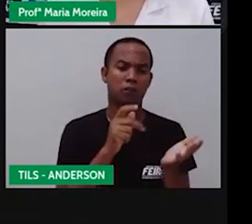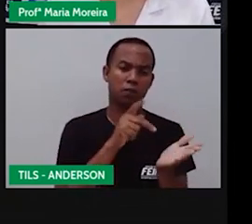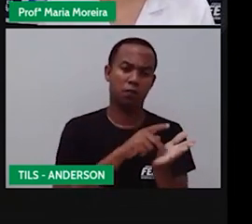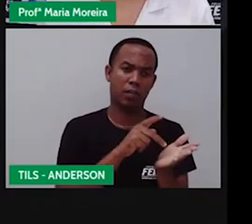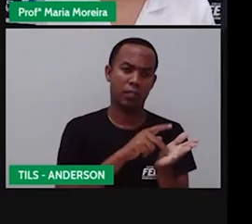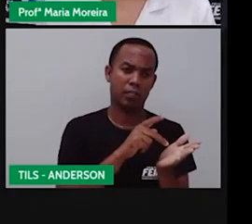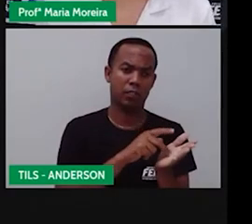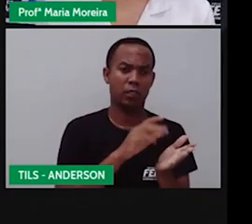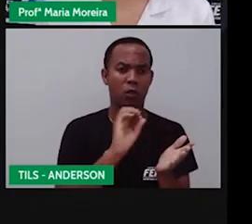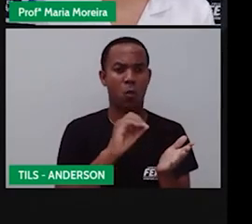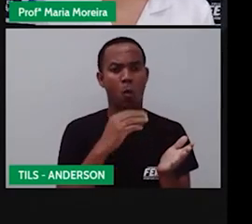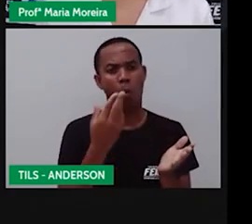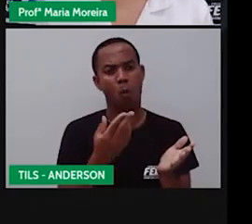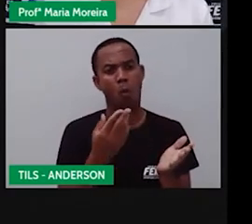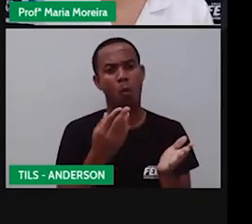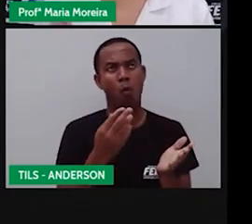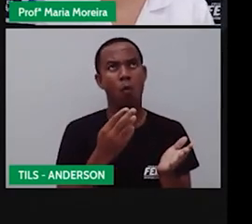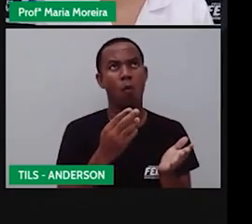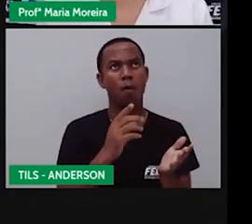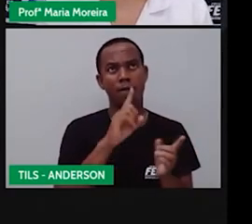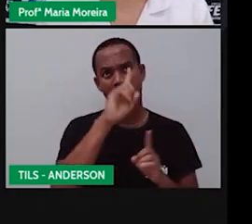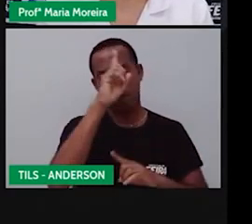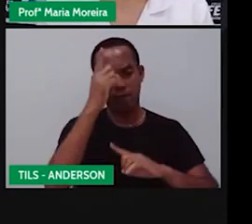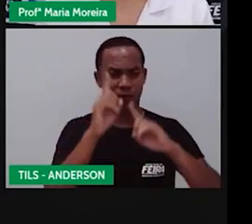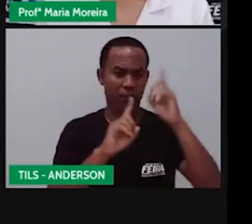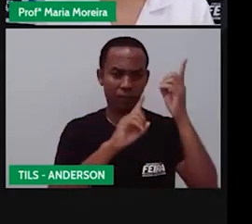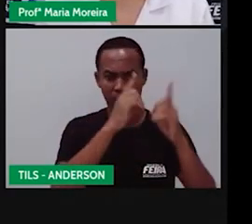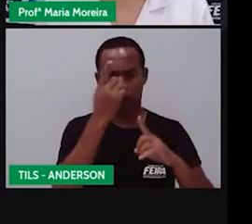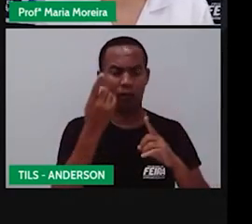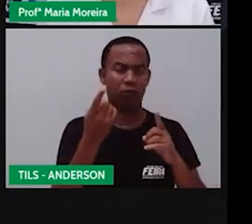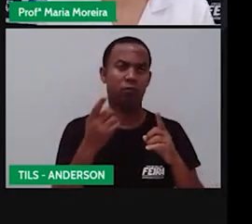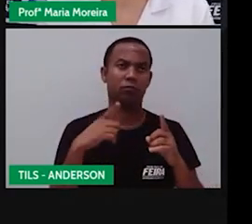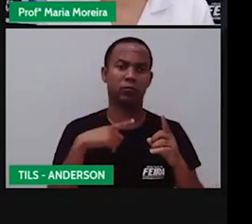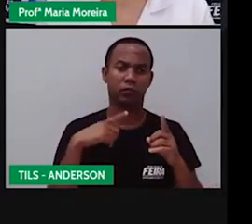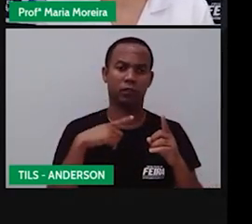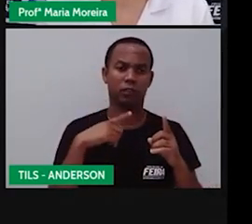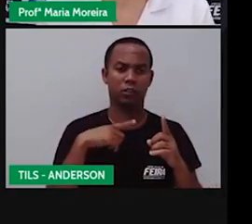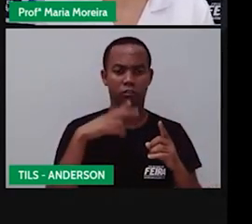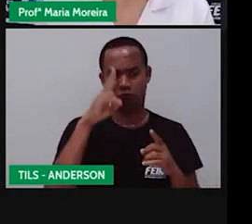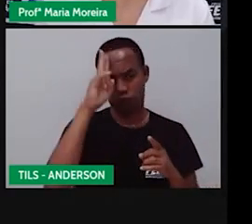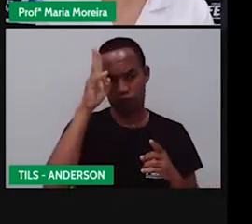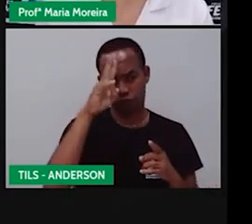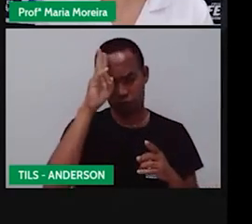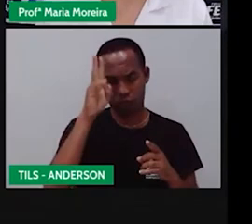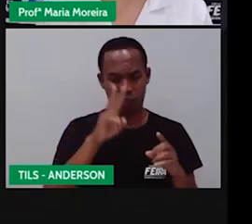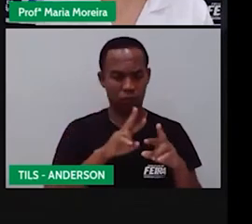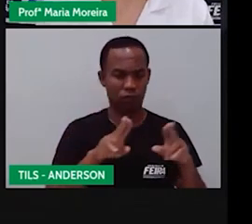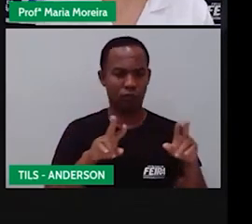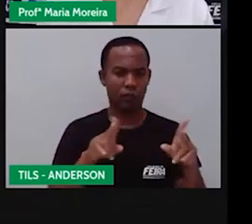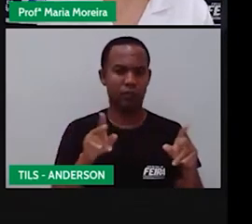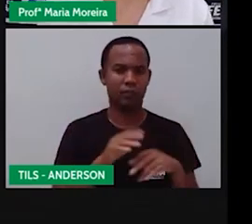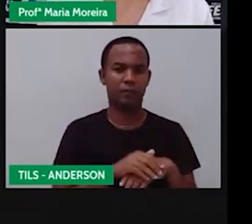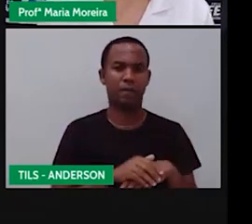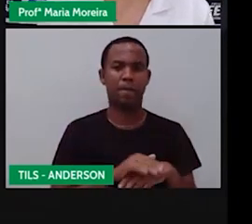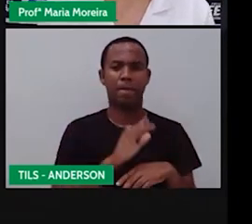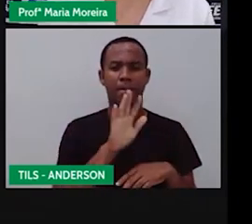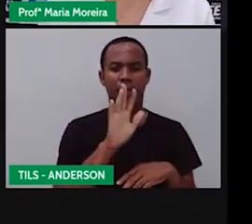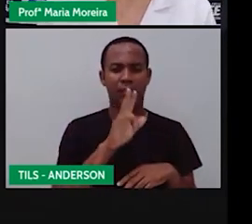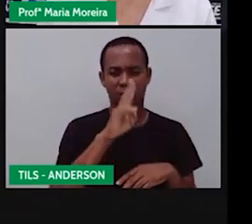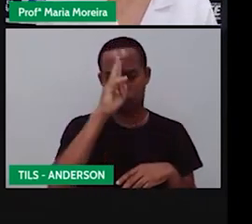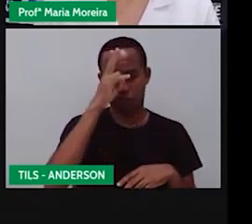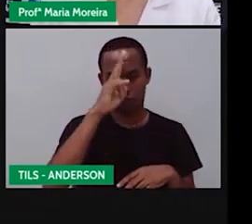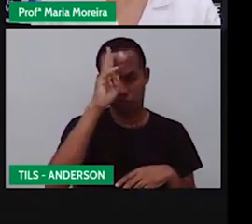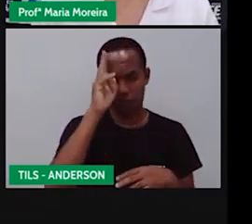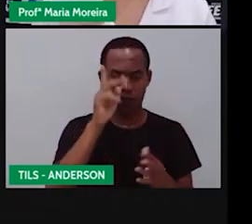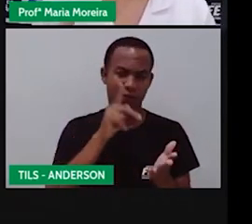ser inventado, como é o caso dessas histórias que a Pró mencionou aqui. Não necessariamente foram histórias que